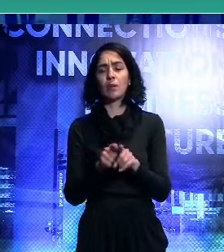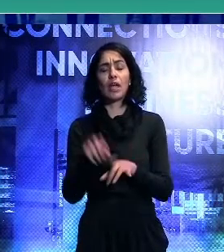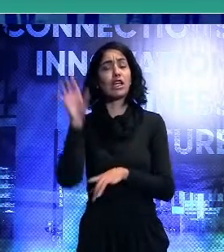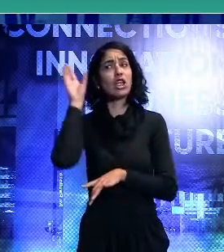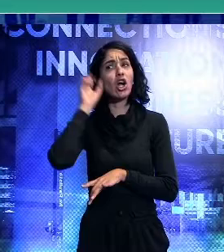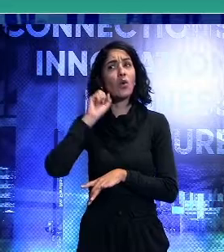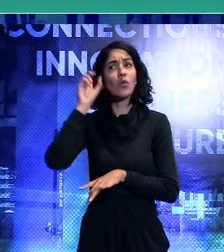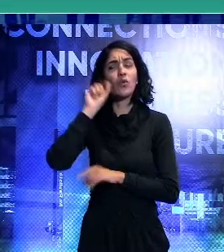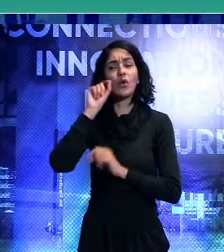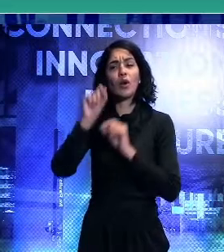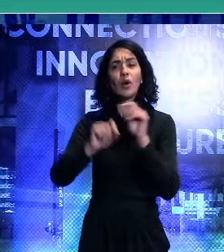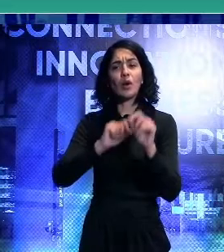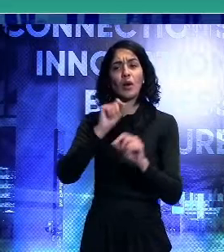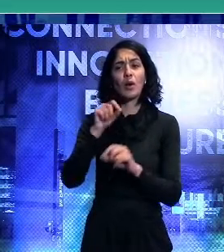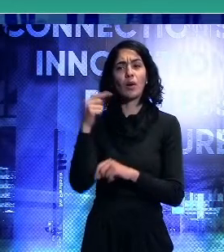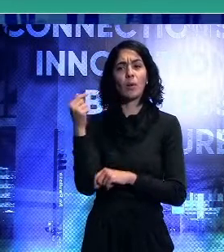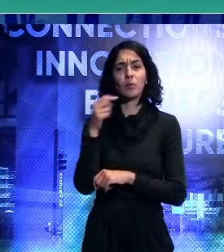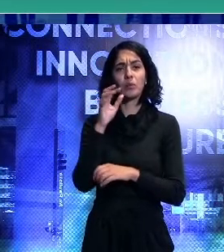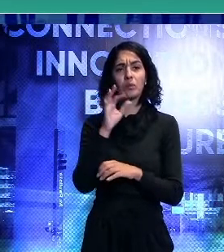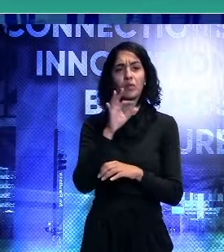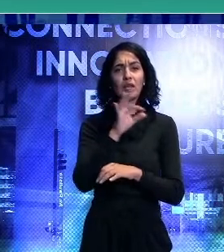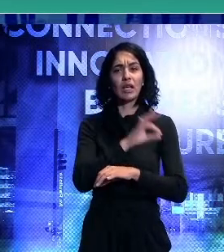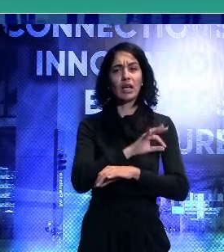em Chaos Engineering ou Engenharia do Caos?